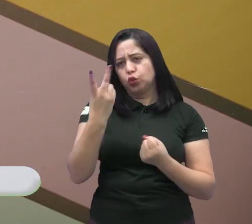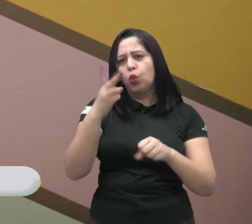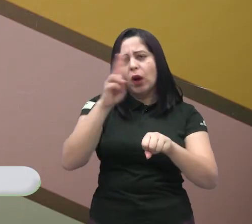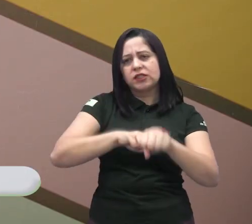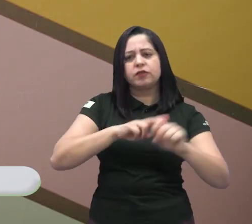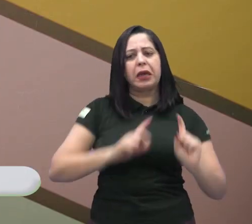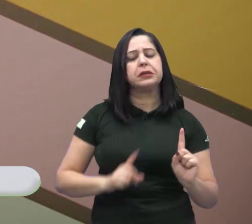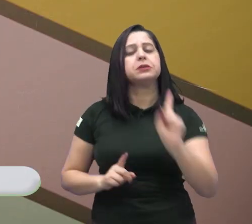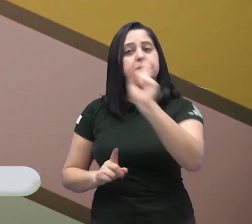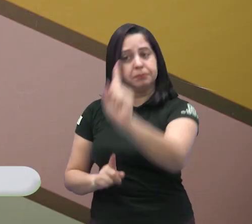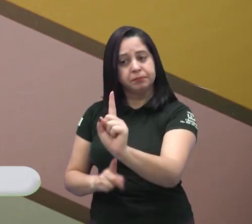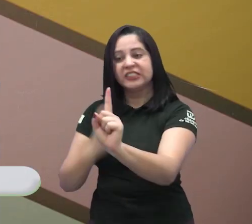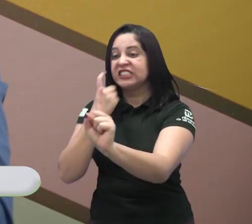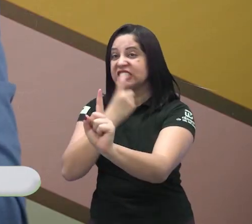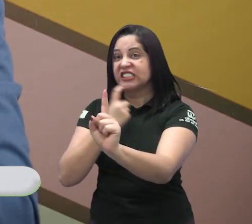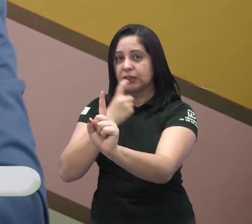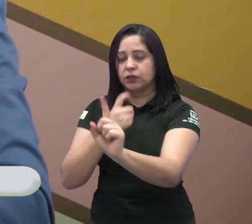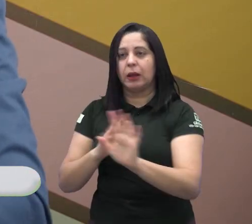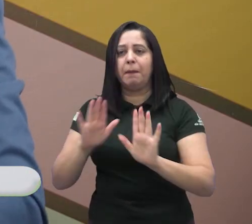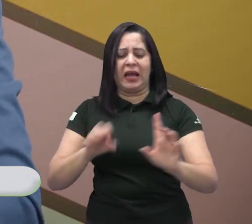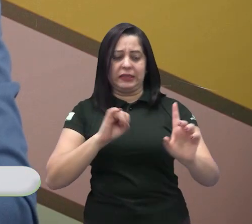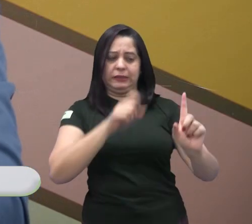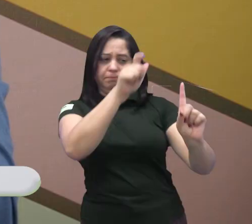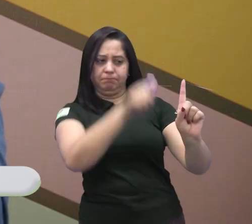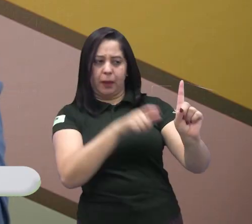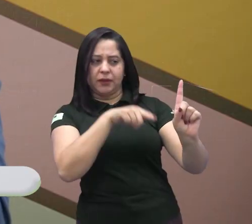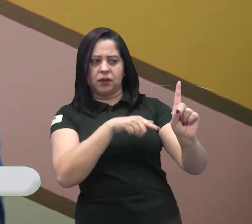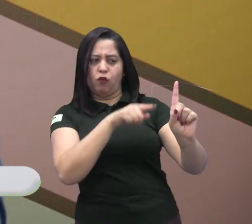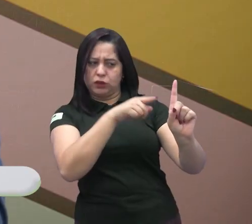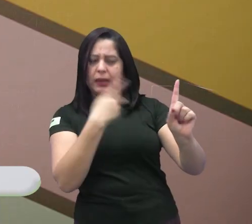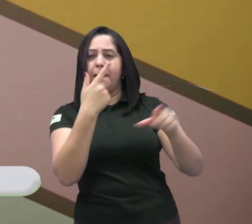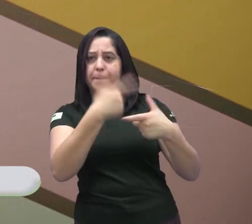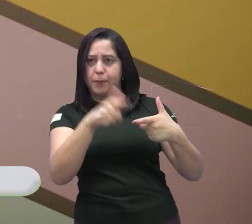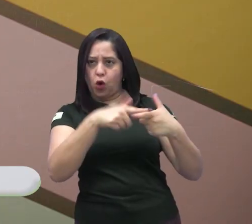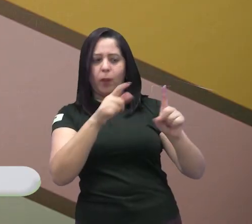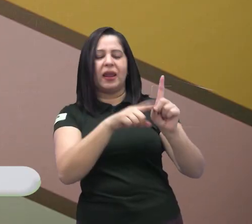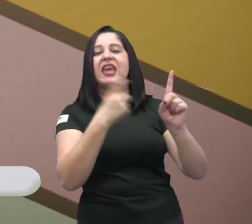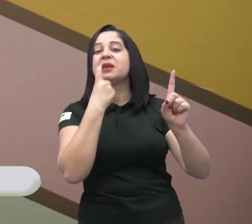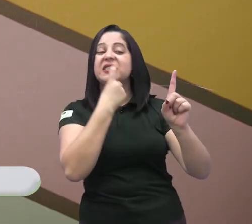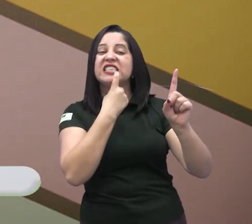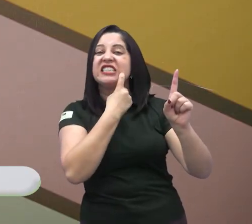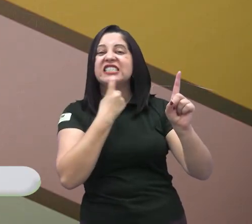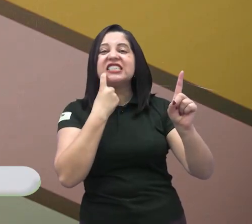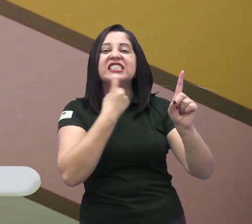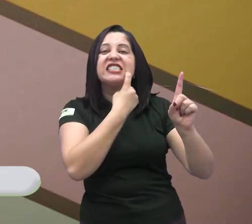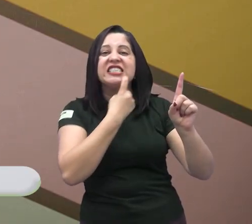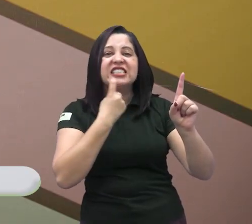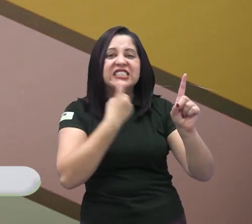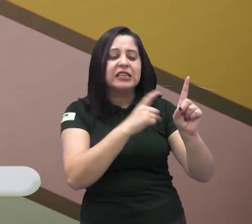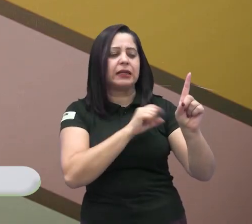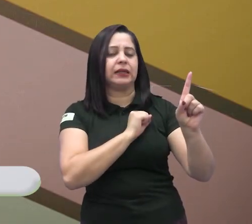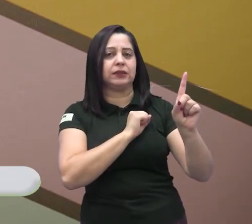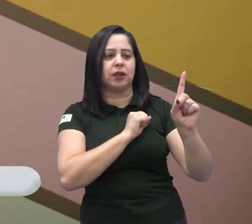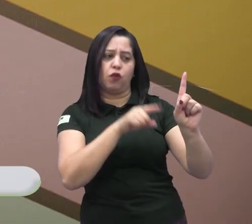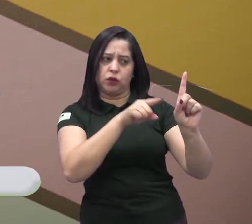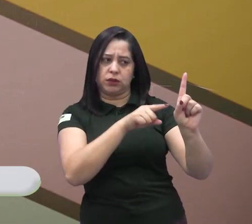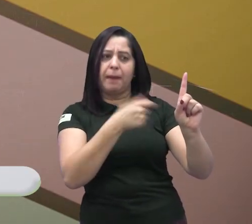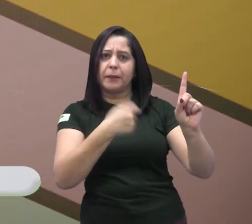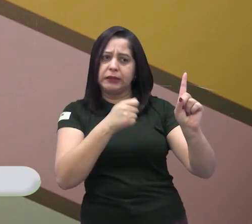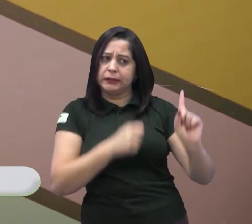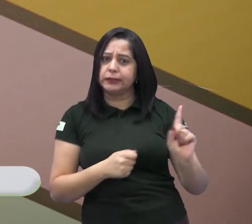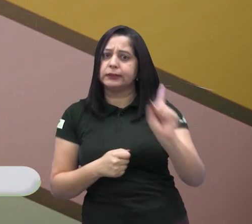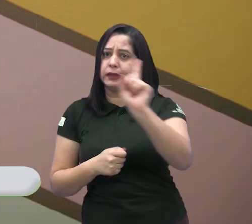ano. Mas se é um paciente que nós já detectamos, você tem problema periodontal, gengivite, periodontite,